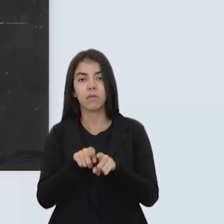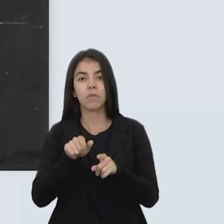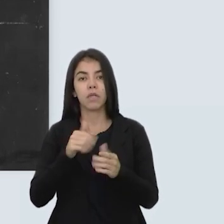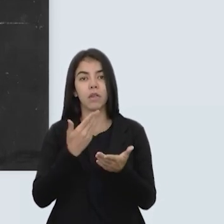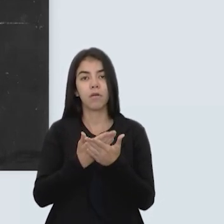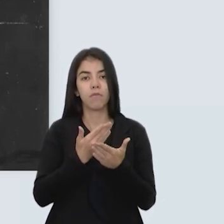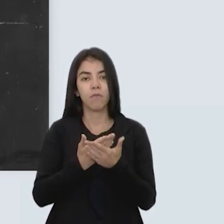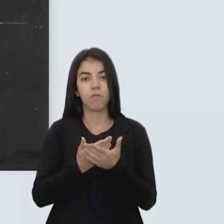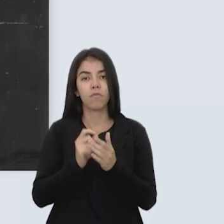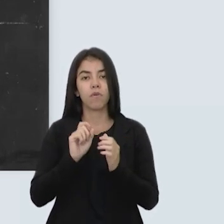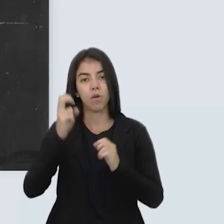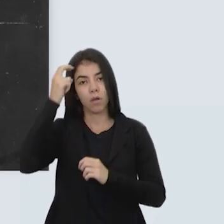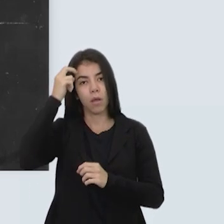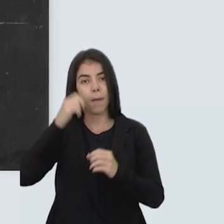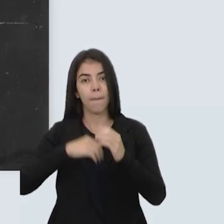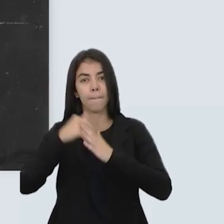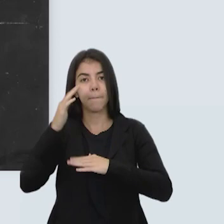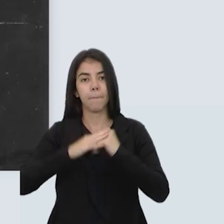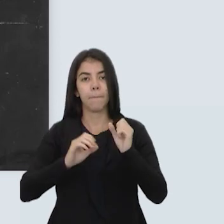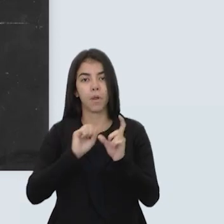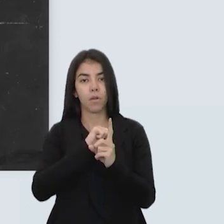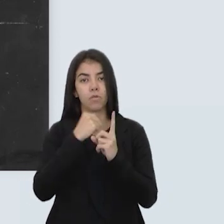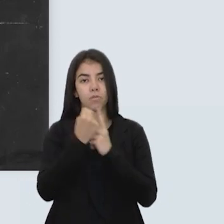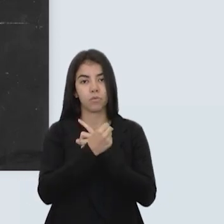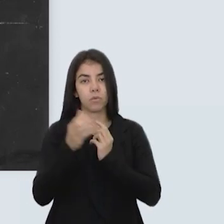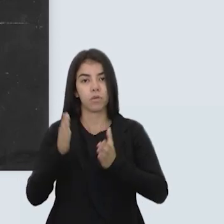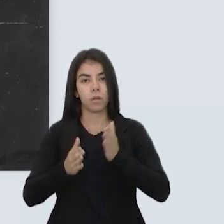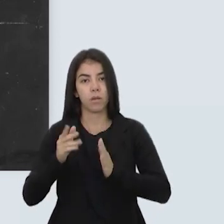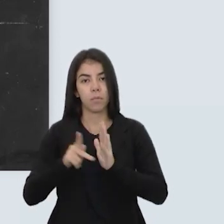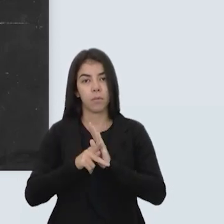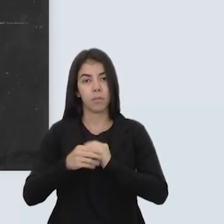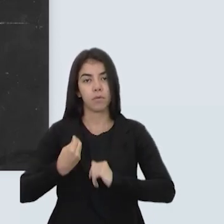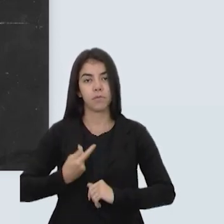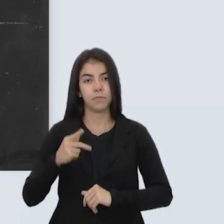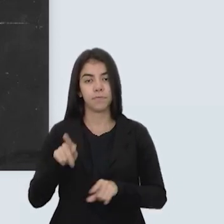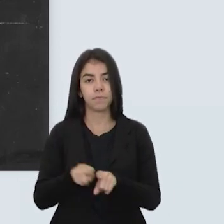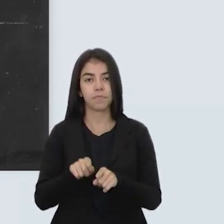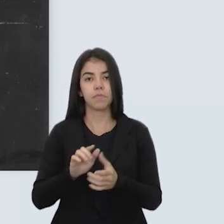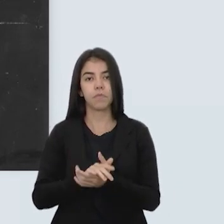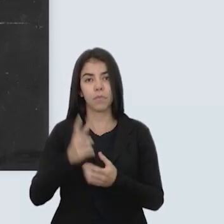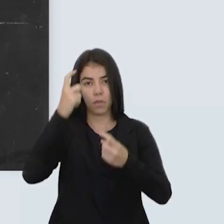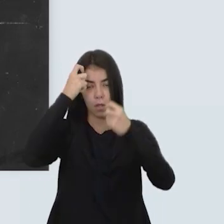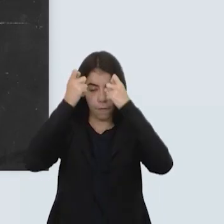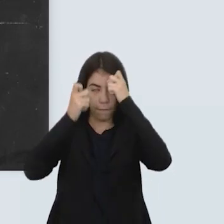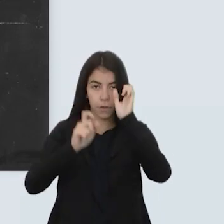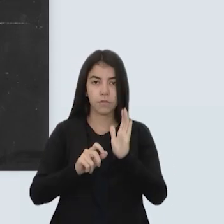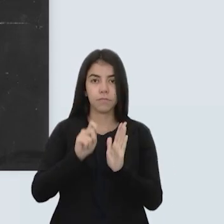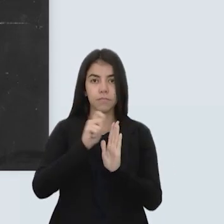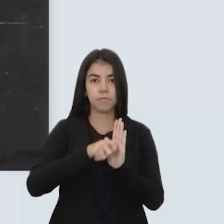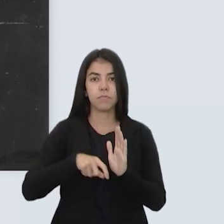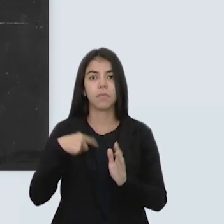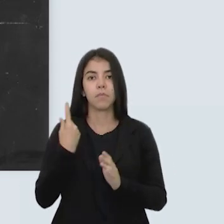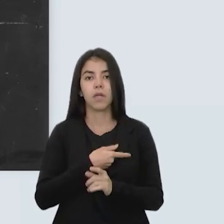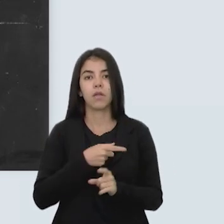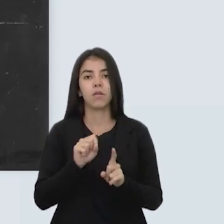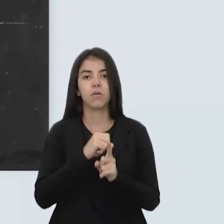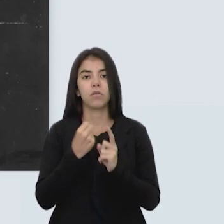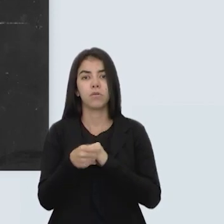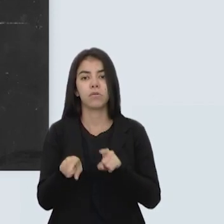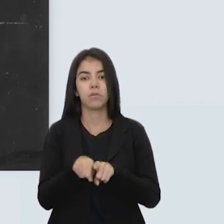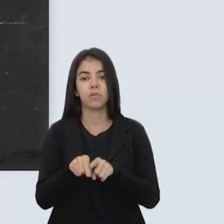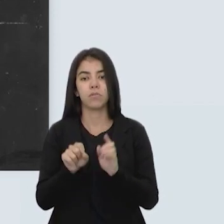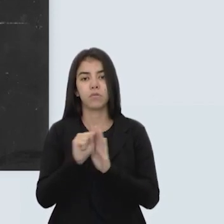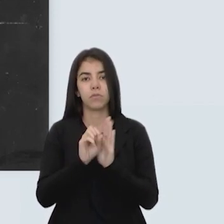sobre a cultura produzida na sociedade da época dele, e fez algumas reflexões muito importantes que ainda servem para a nossa sociedade do